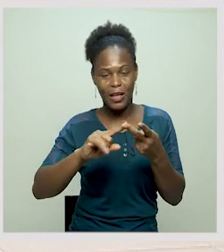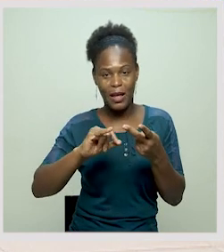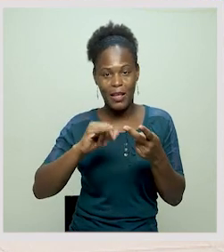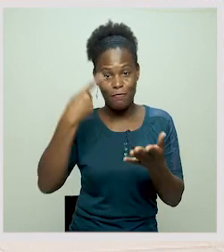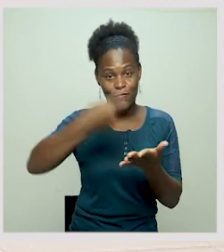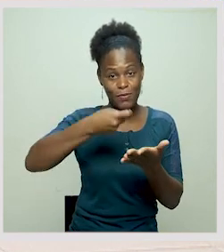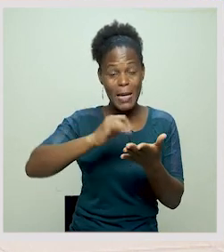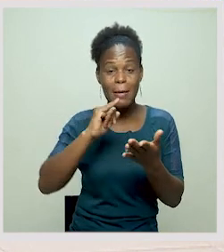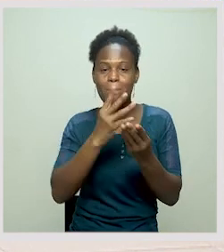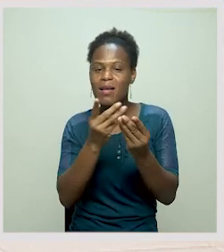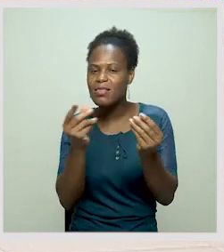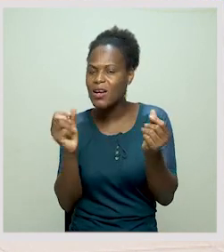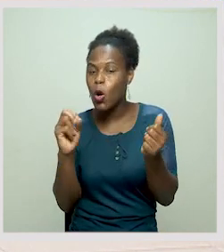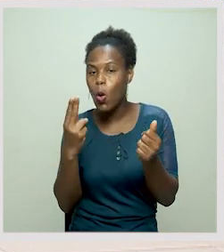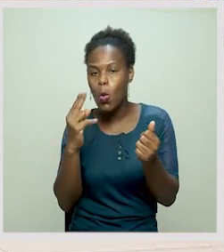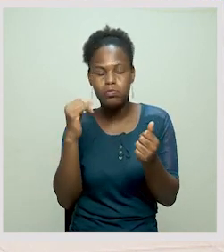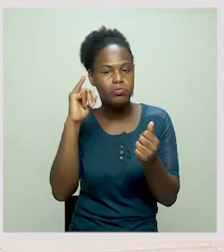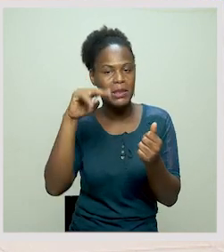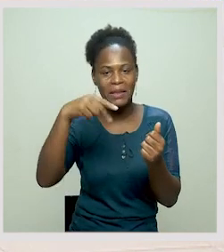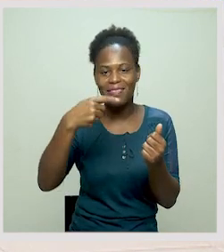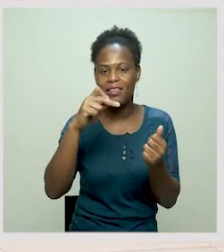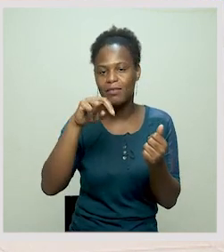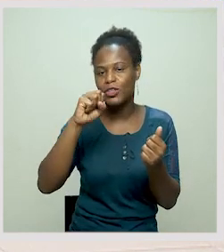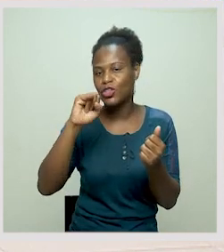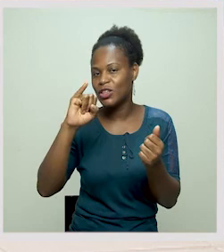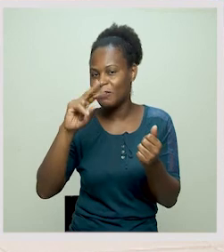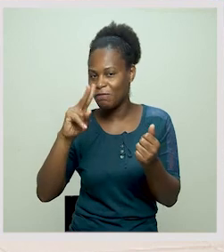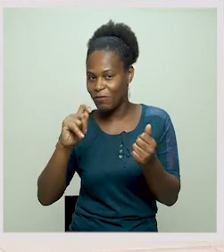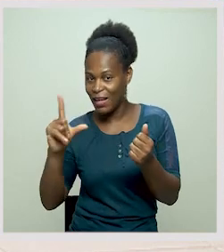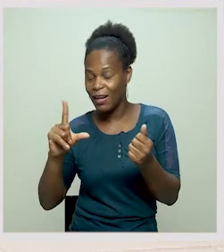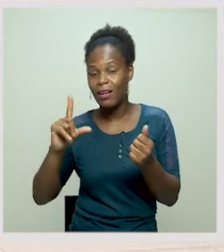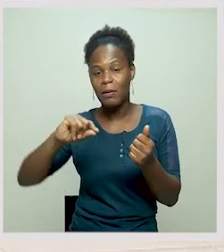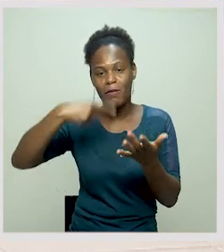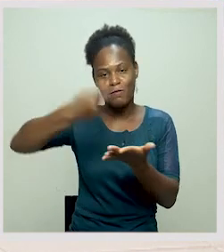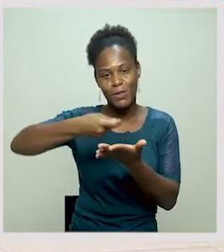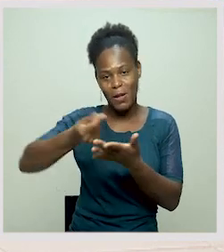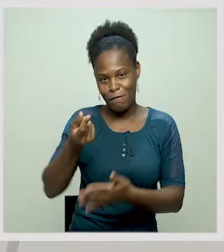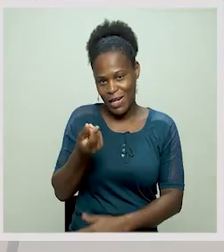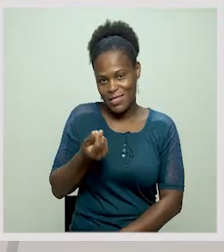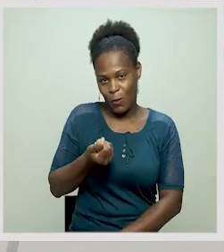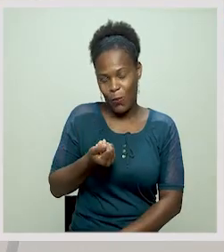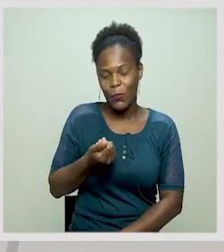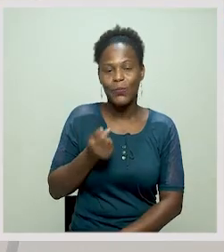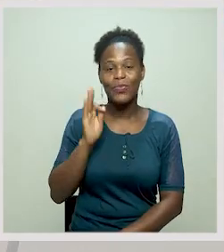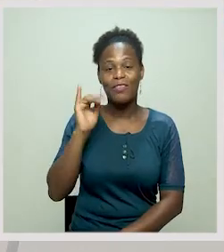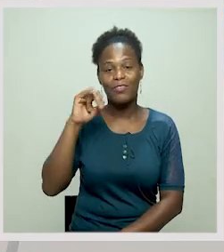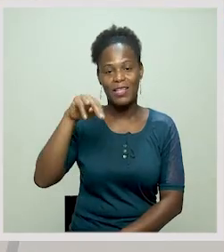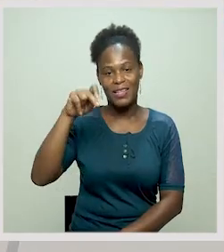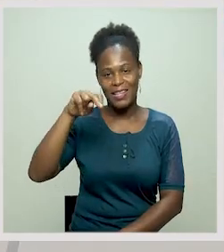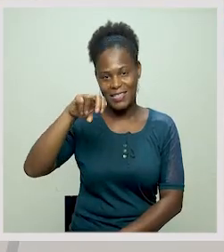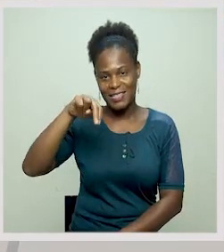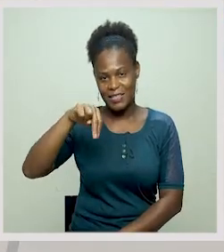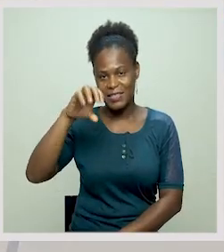investimento imaterial ou intangível e o investimento financeiro. Vimos também